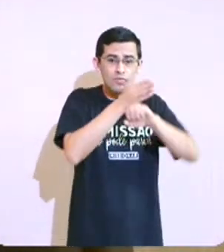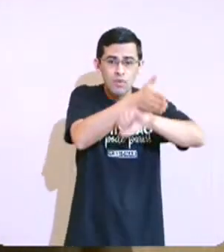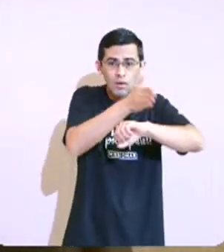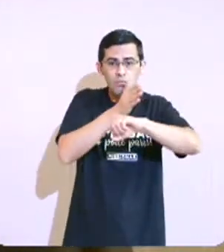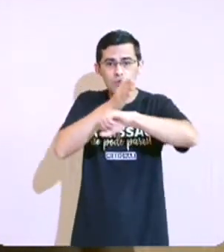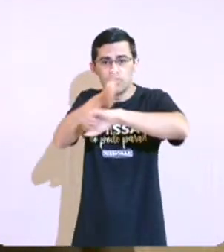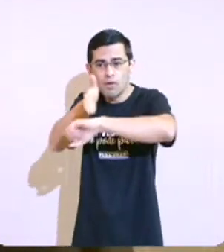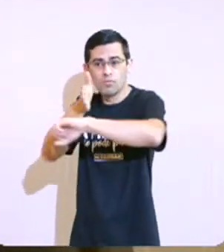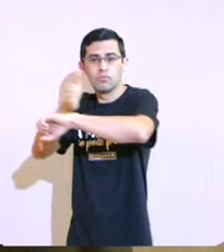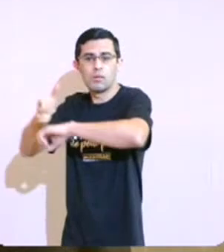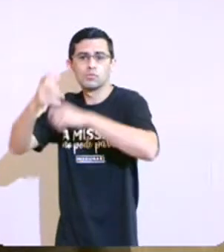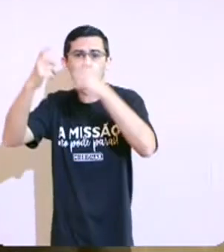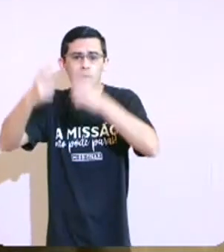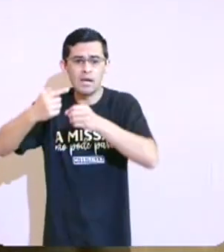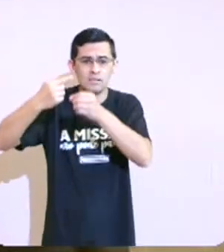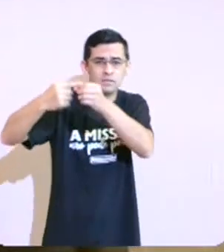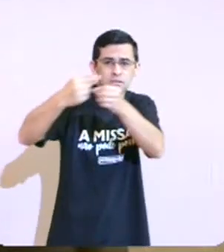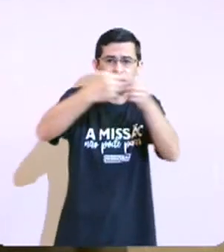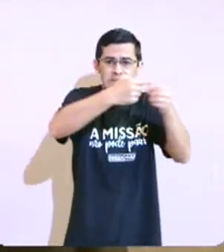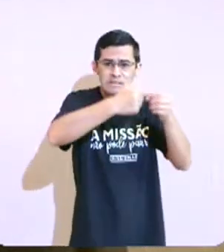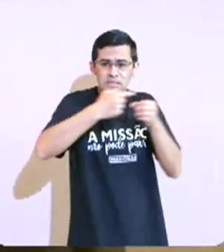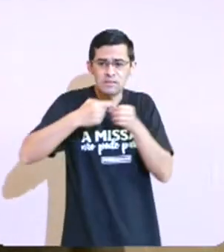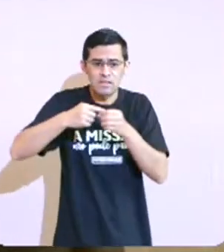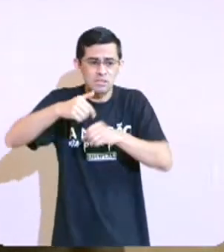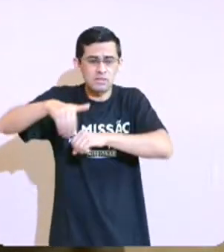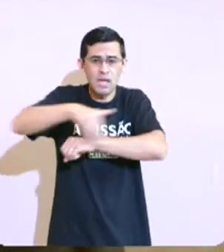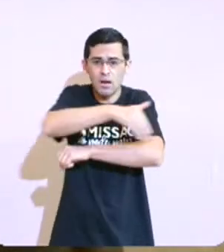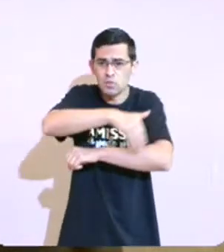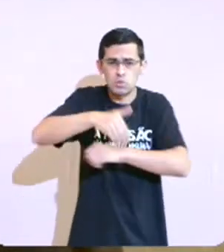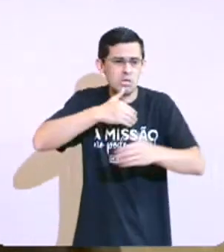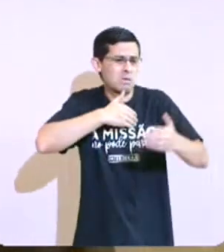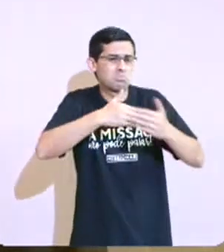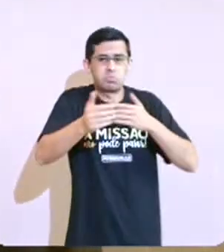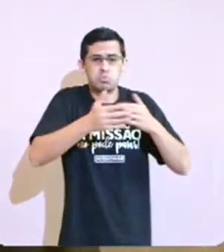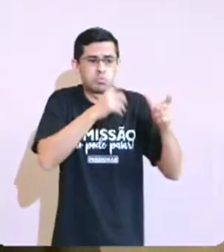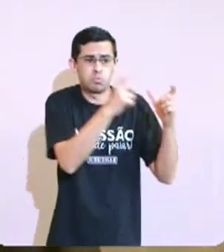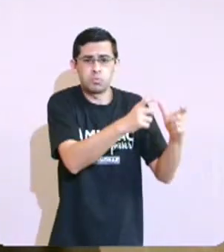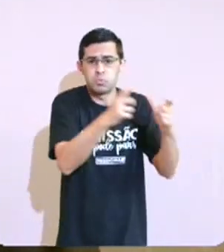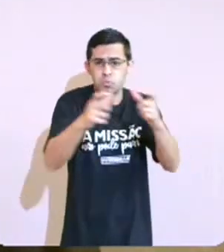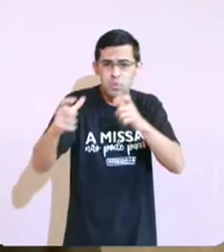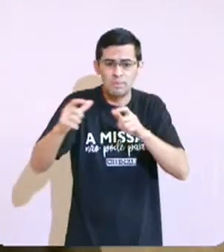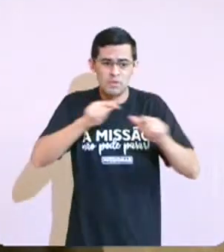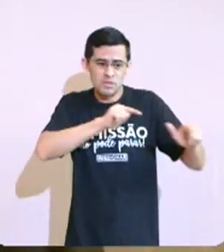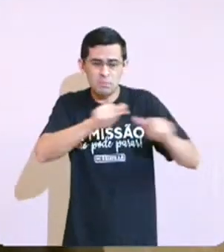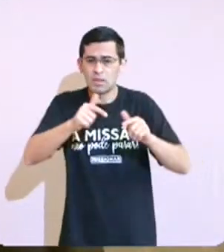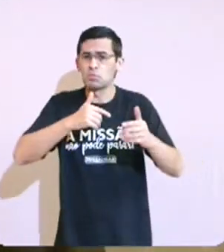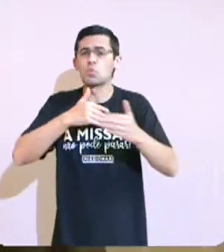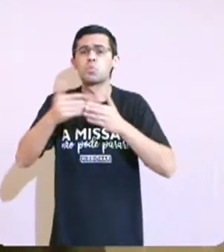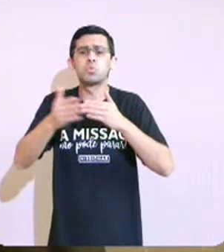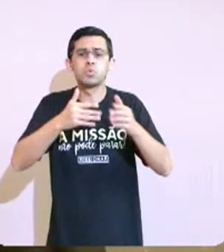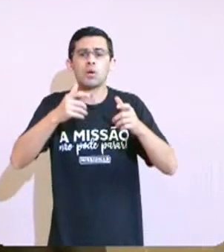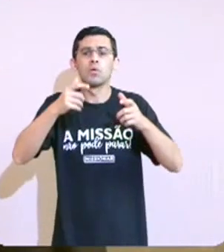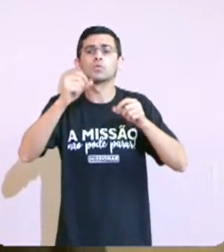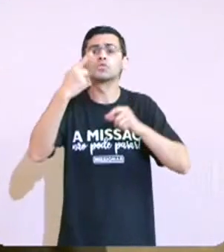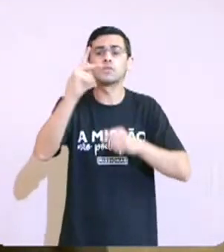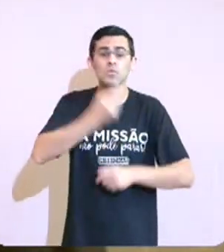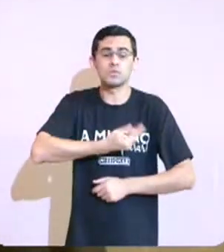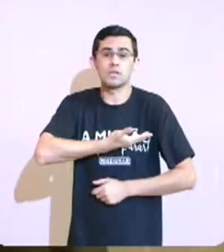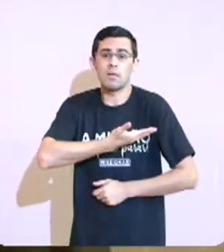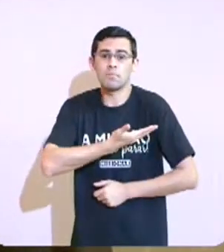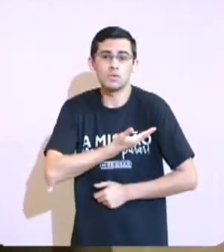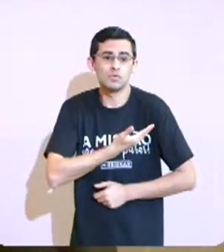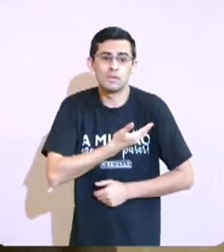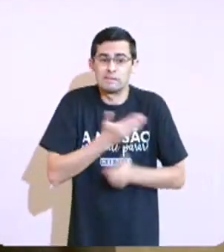do Paraná. Saia pelos bairros, pelas ruas, pelas escolas, pelos trabalhos, onde estão os seus amigos